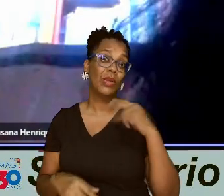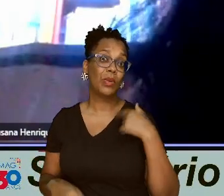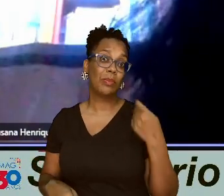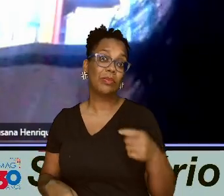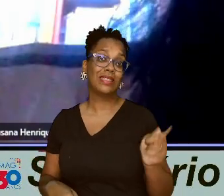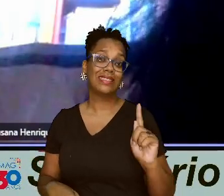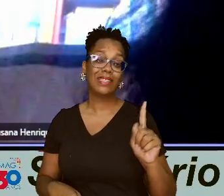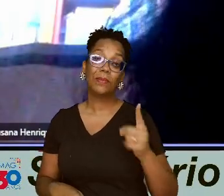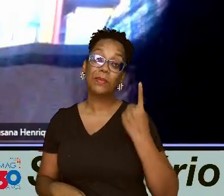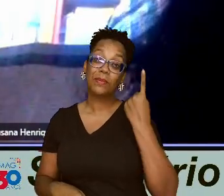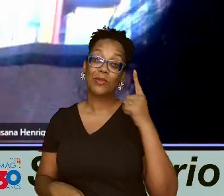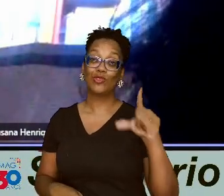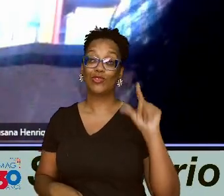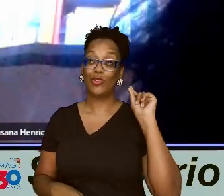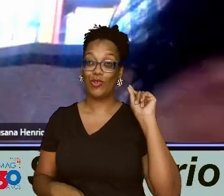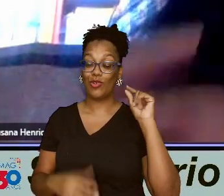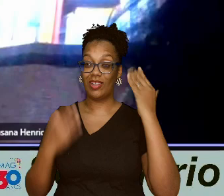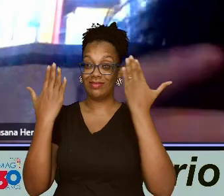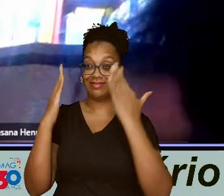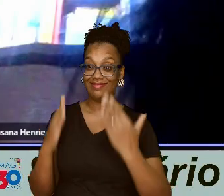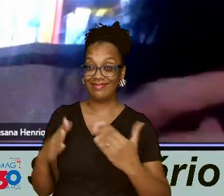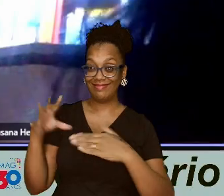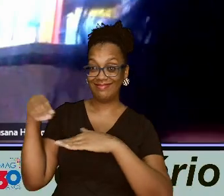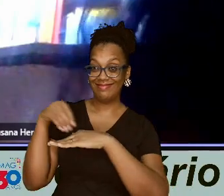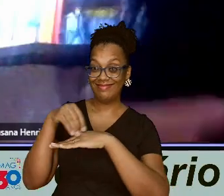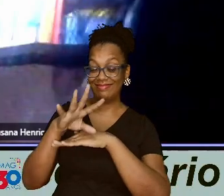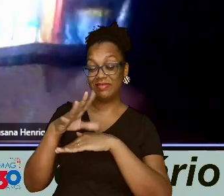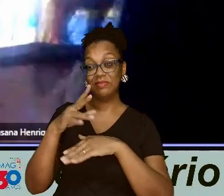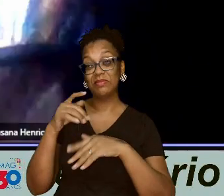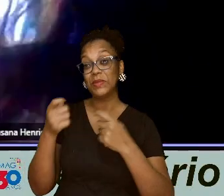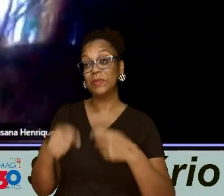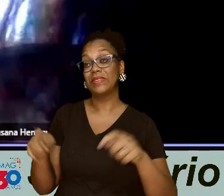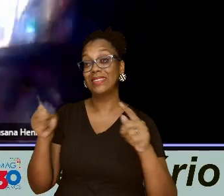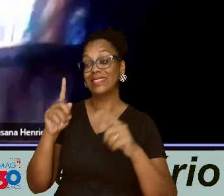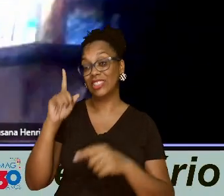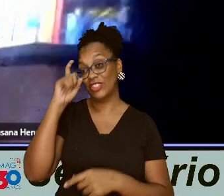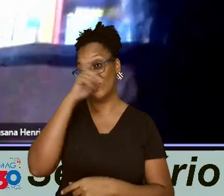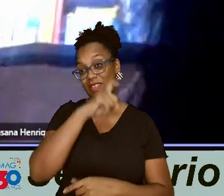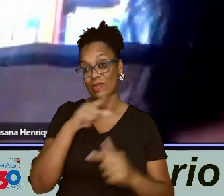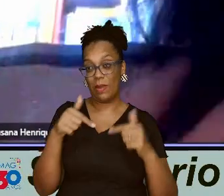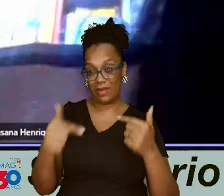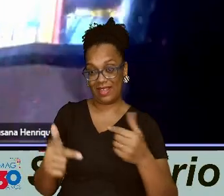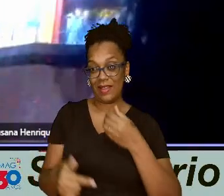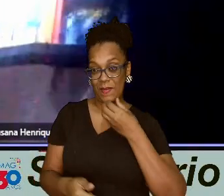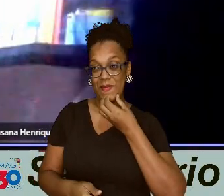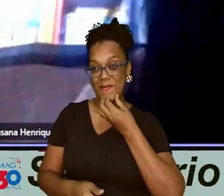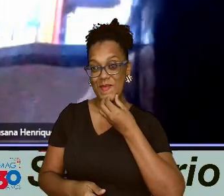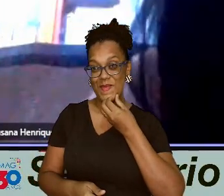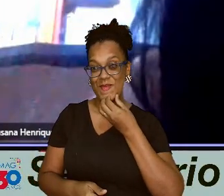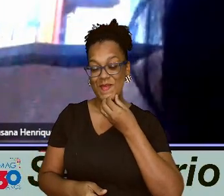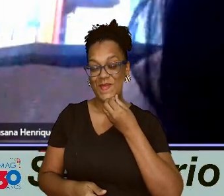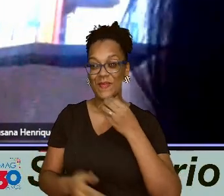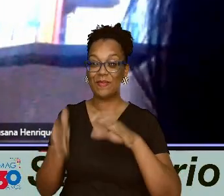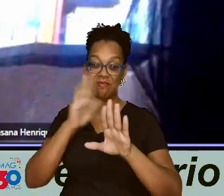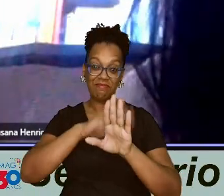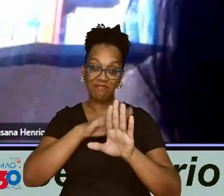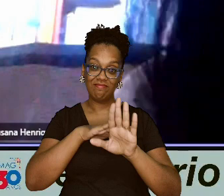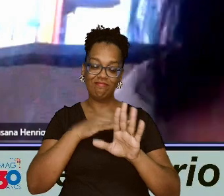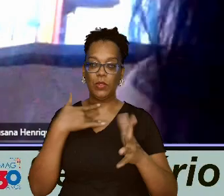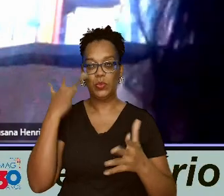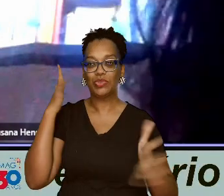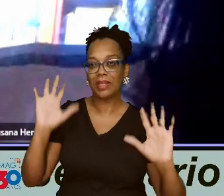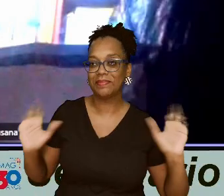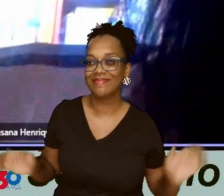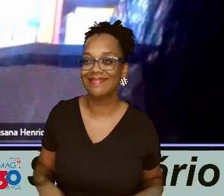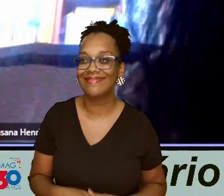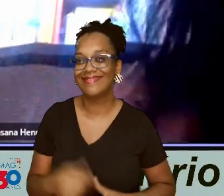escolha nesses dados que vocês trazem, talvez quando não precise ser tão difícil aplicá-lo. Né, que o precedente, não sei, fica para vocês